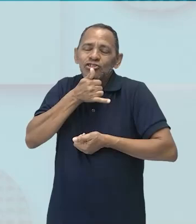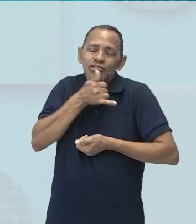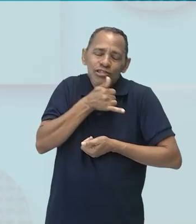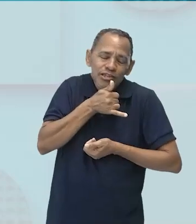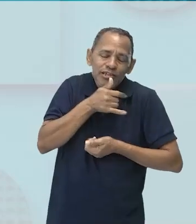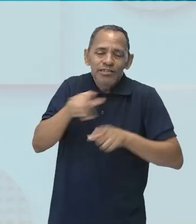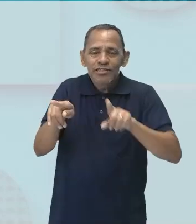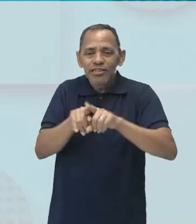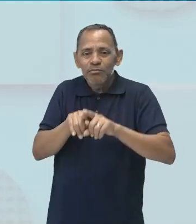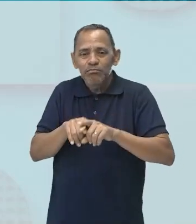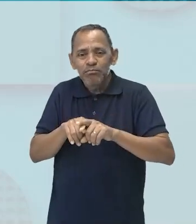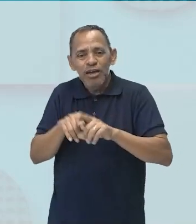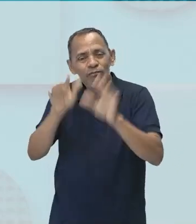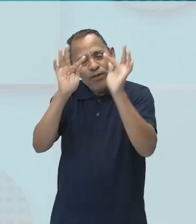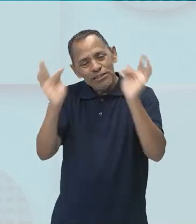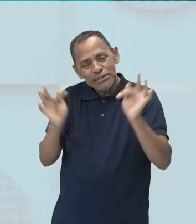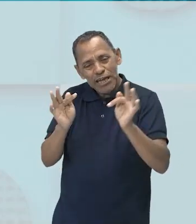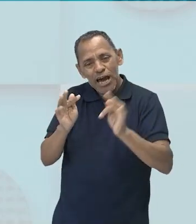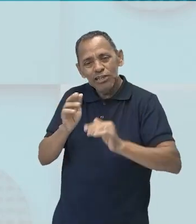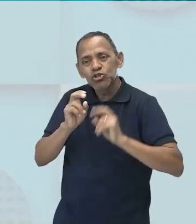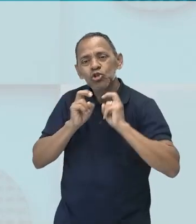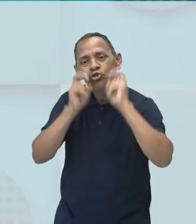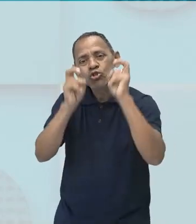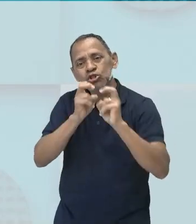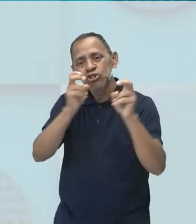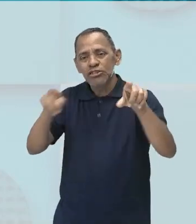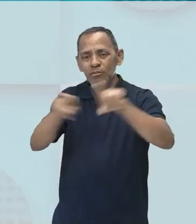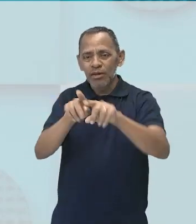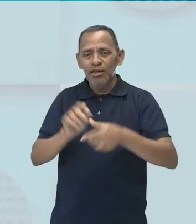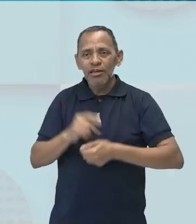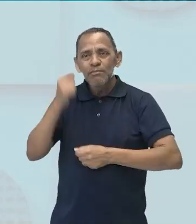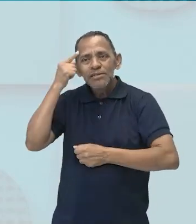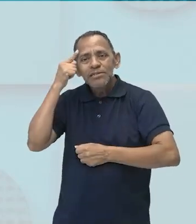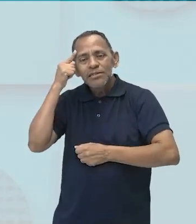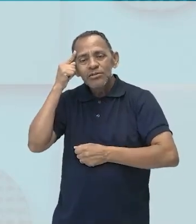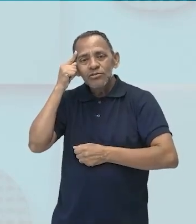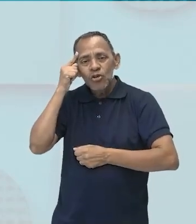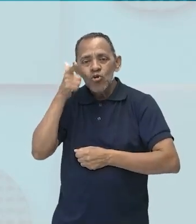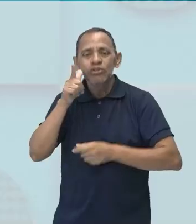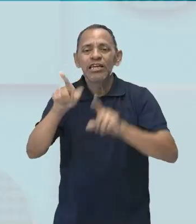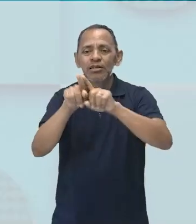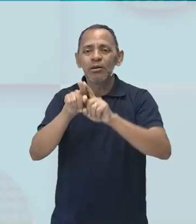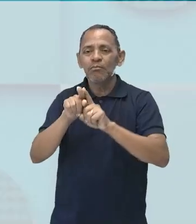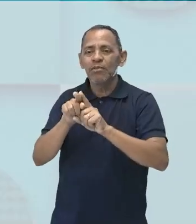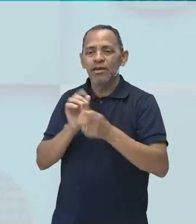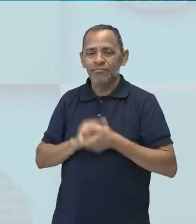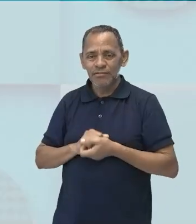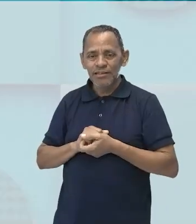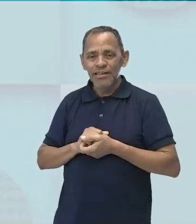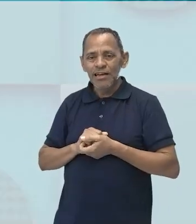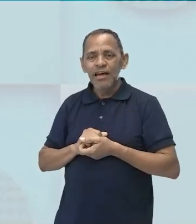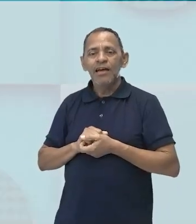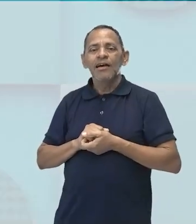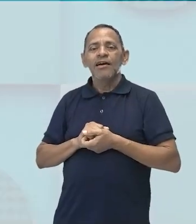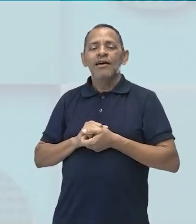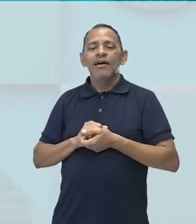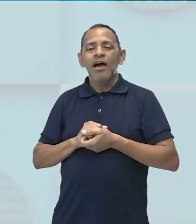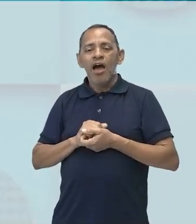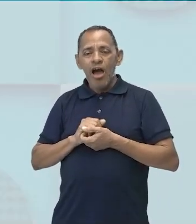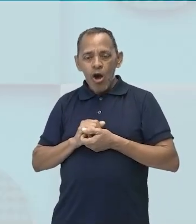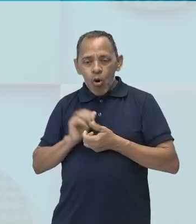nossos gritos, a nosso, o que nós estamos pensando. E ela consegue atingir todos os públicos. Os